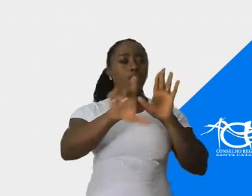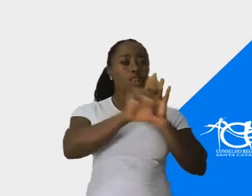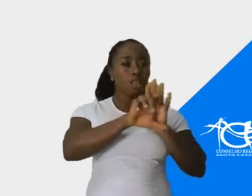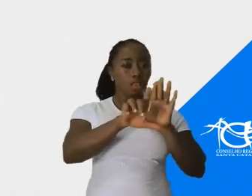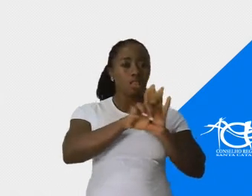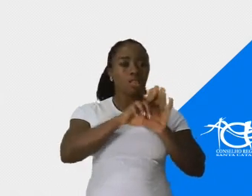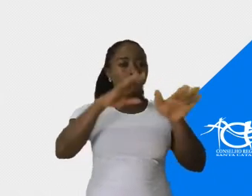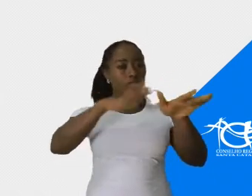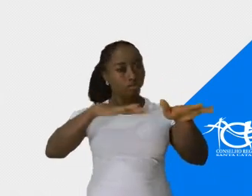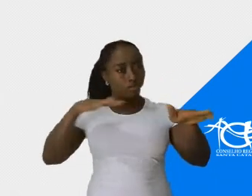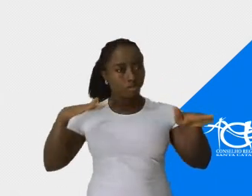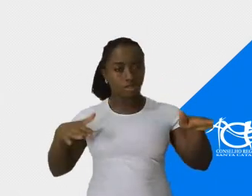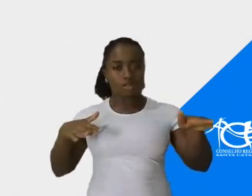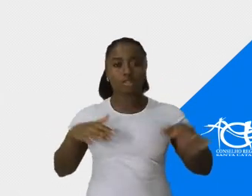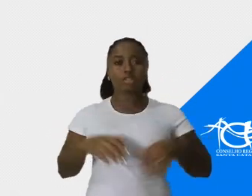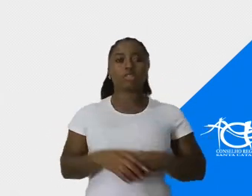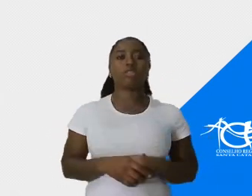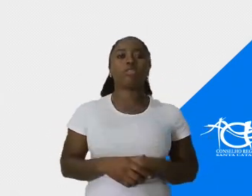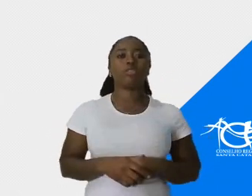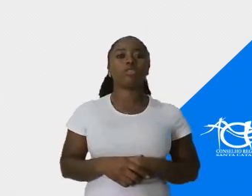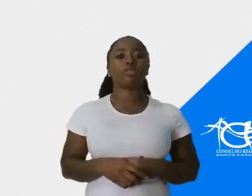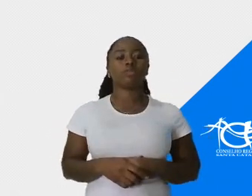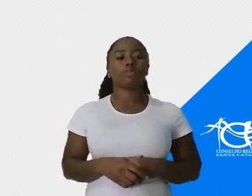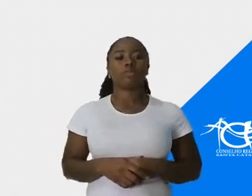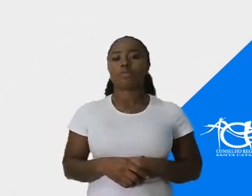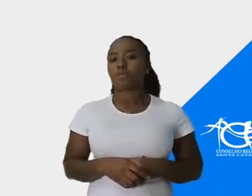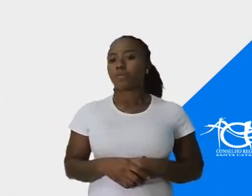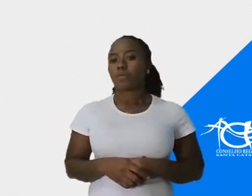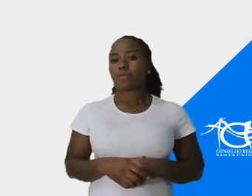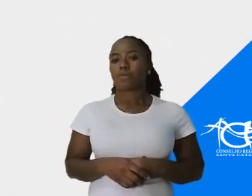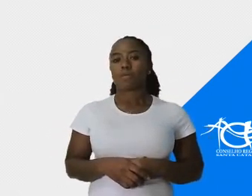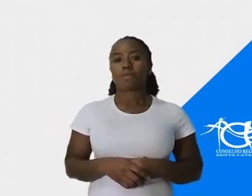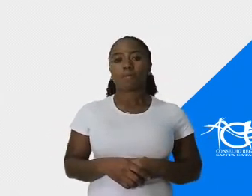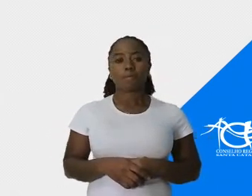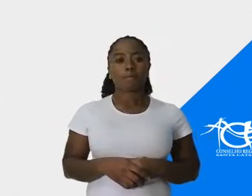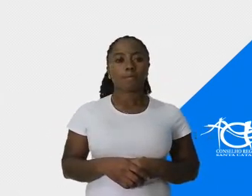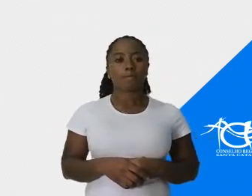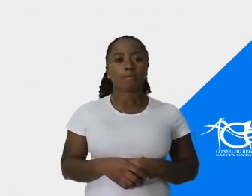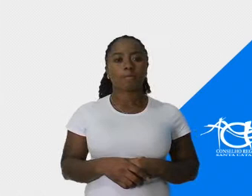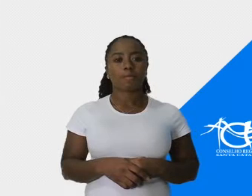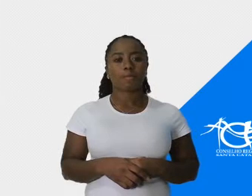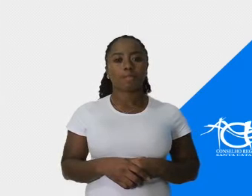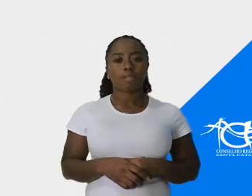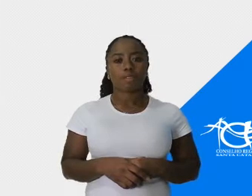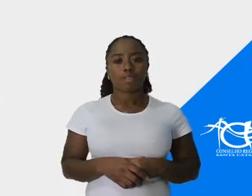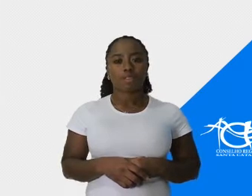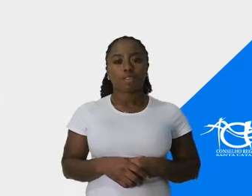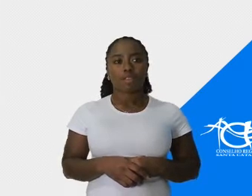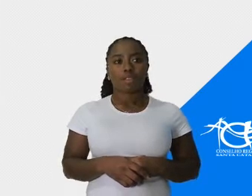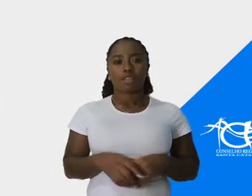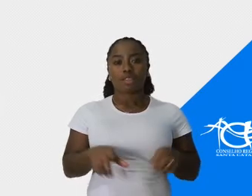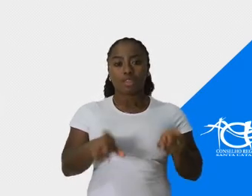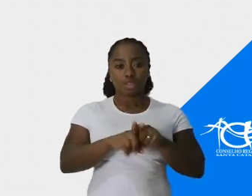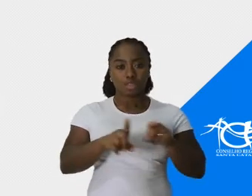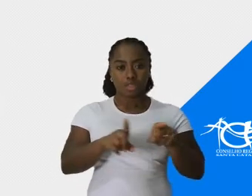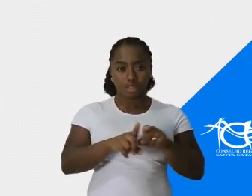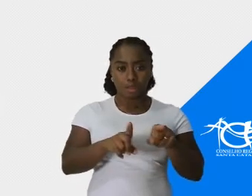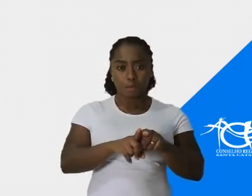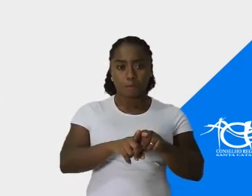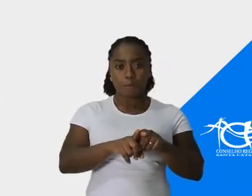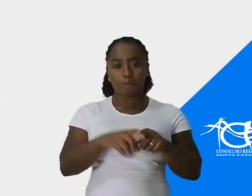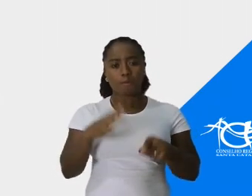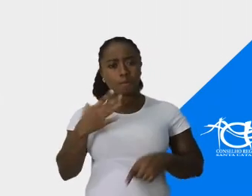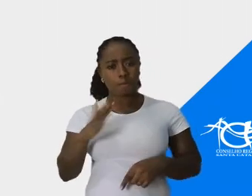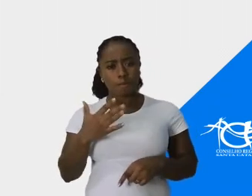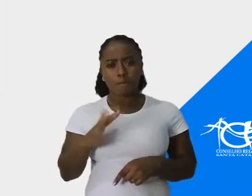já temos produção científica relevante, mundial, há pelo menos quase 80, 90 anos, sistematizada